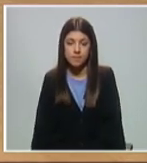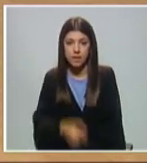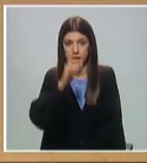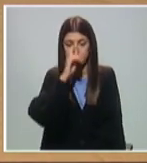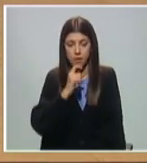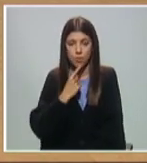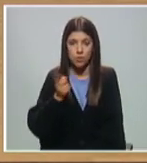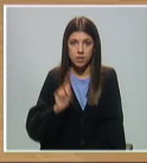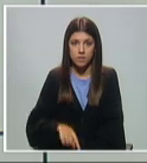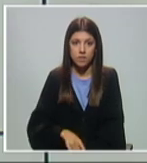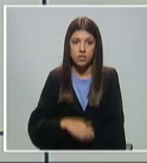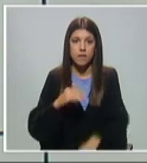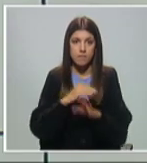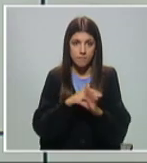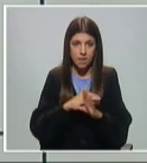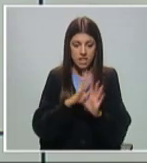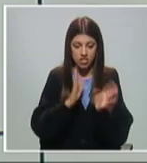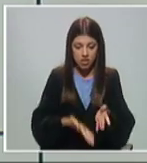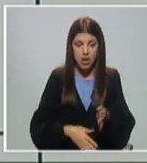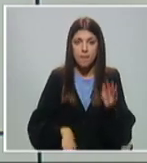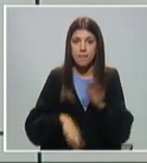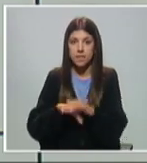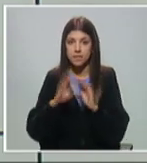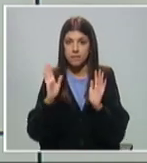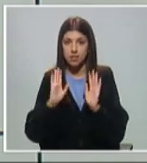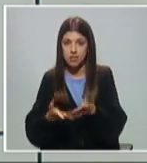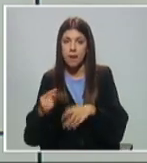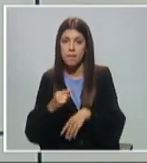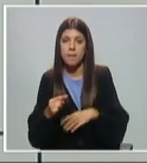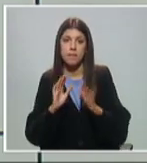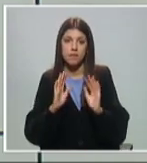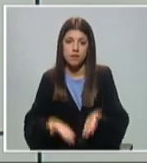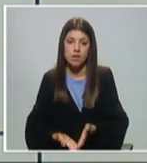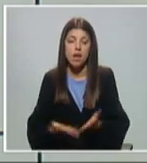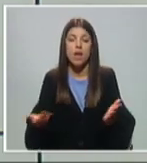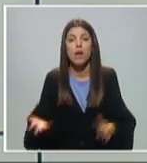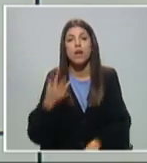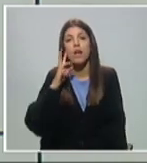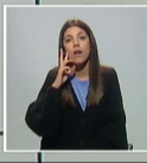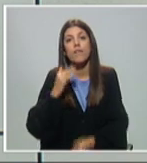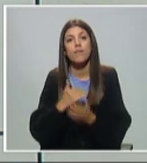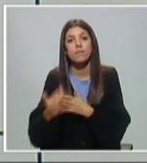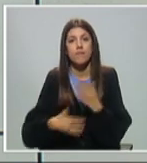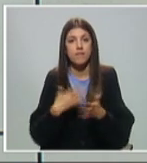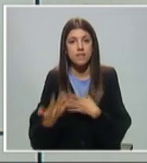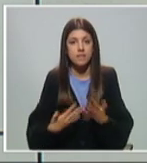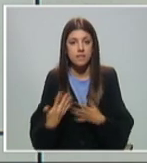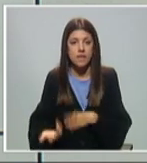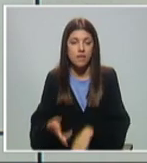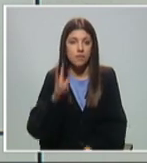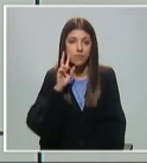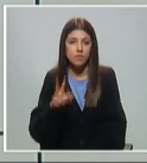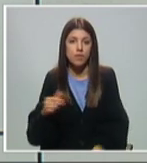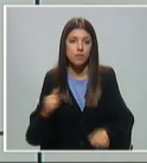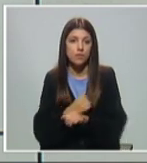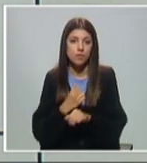Recapitulando, já calculamos médias, máximos e mínimos. Agora vamos avançar mais um pouco. Vamos utilizar a